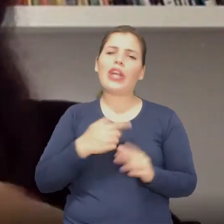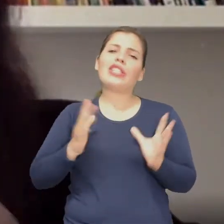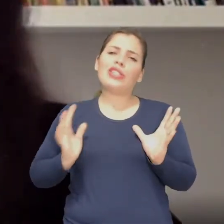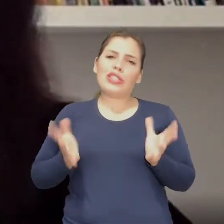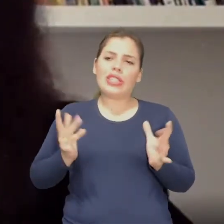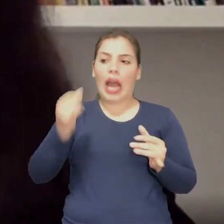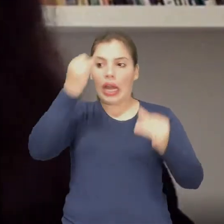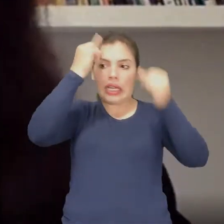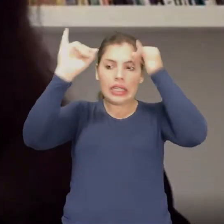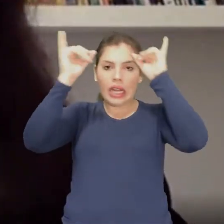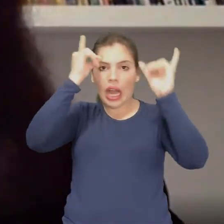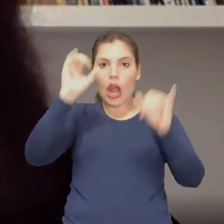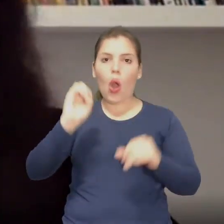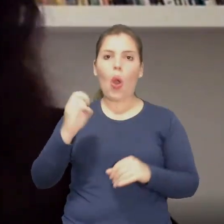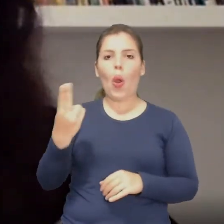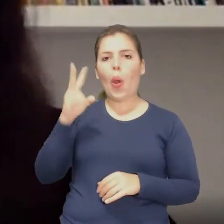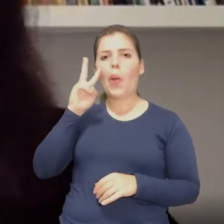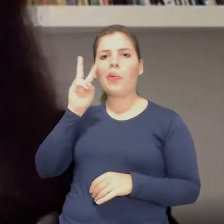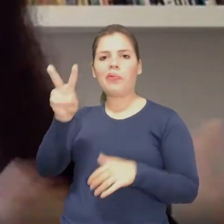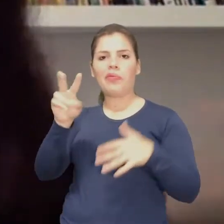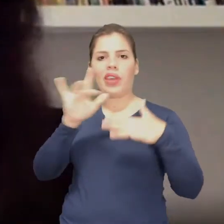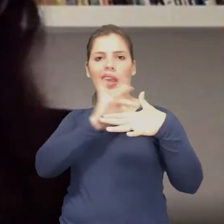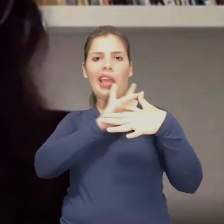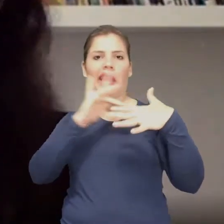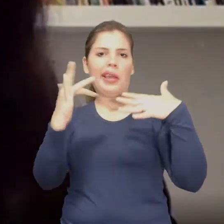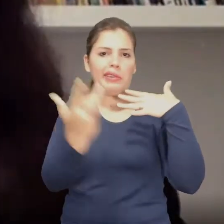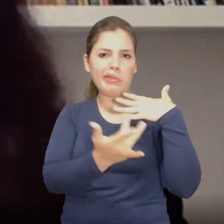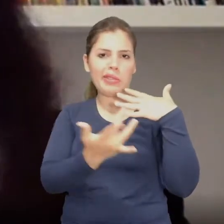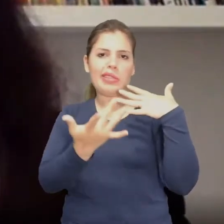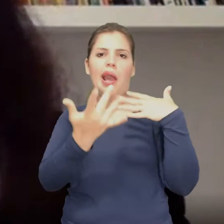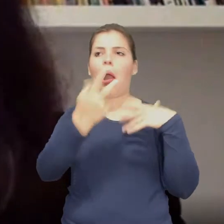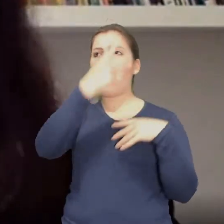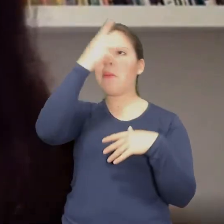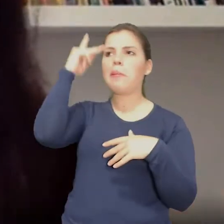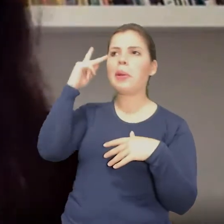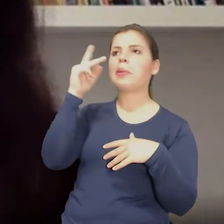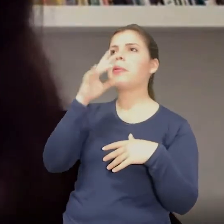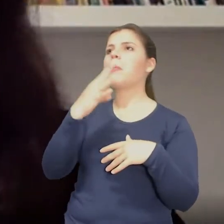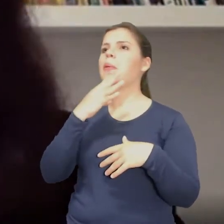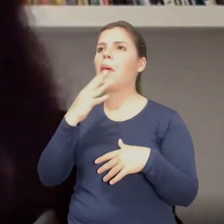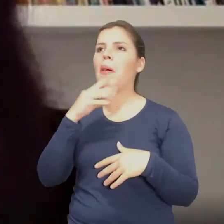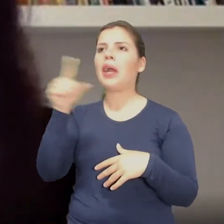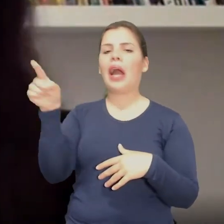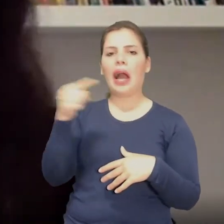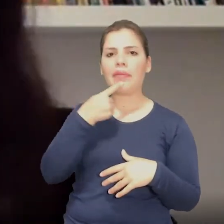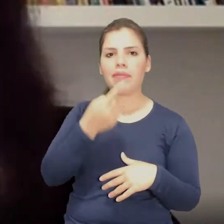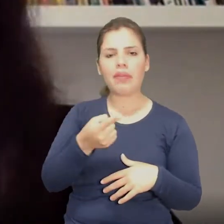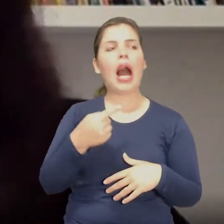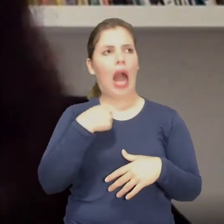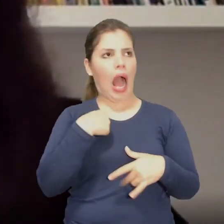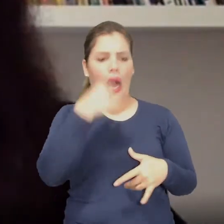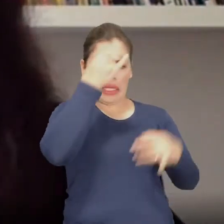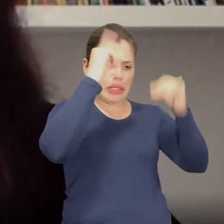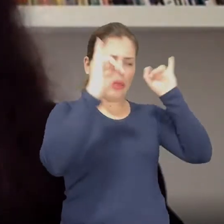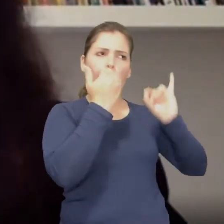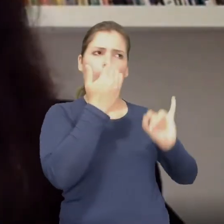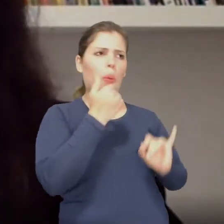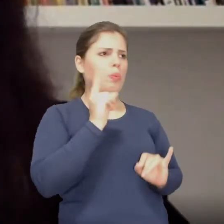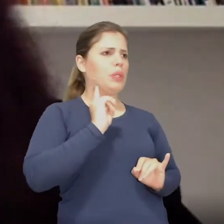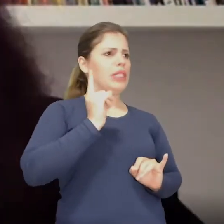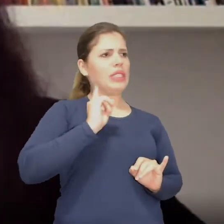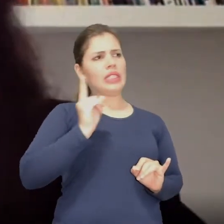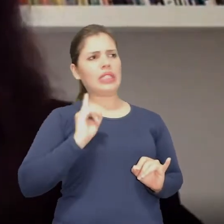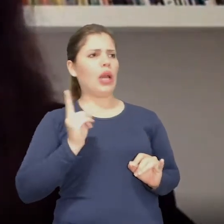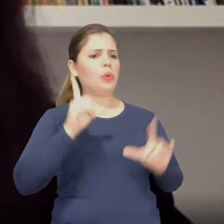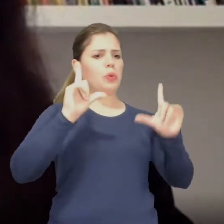ou nas nossas redes sociais a gente ouve as pessoas dizerem que emagreceram, ou deixaram de emagrecer, ou que estão fazendo determinada dieta, como você